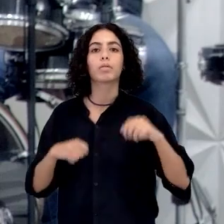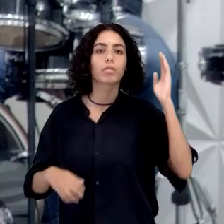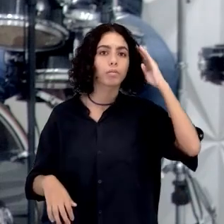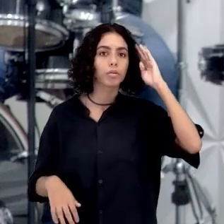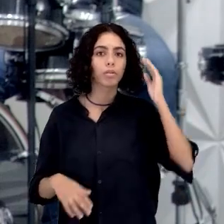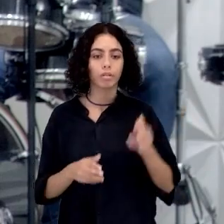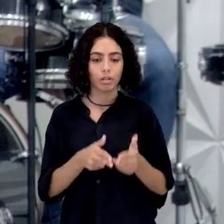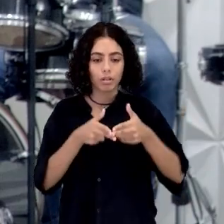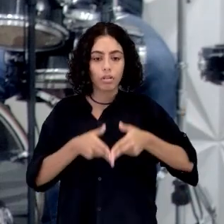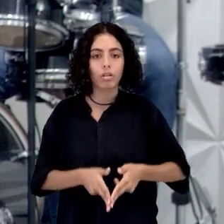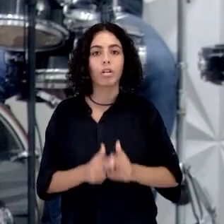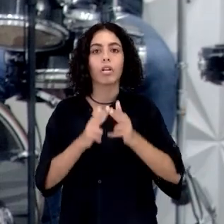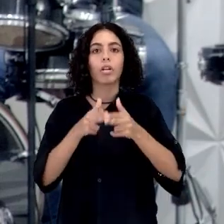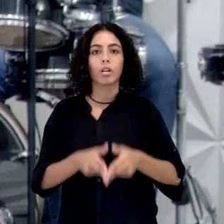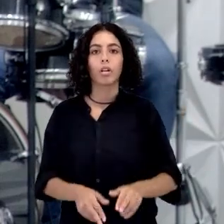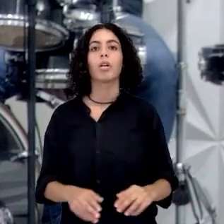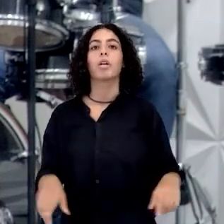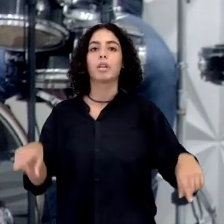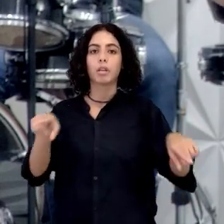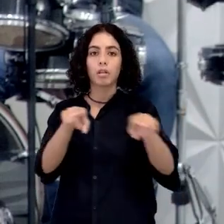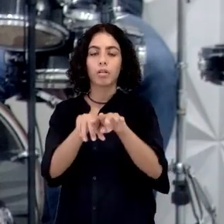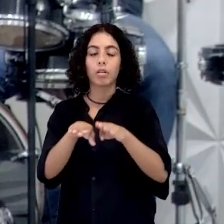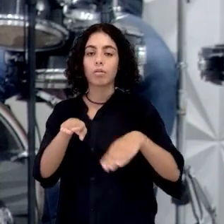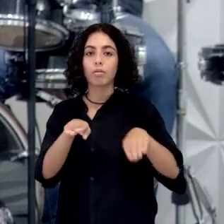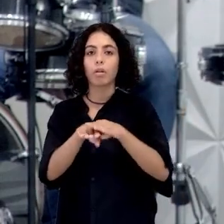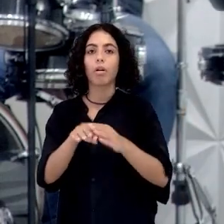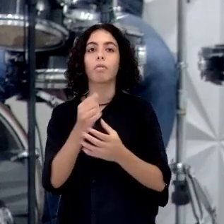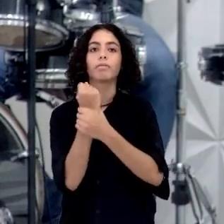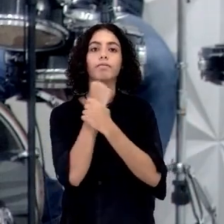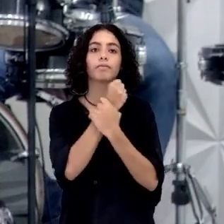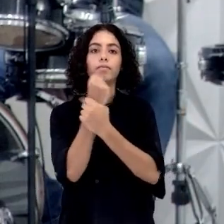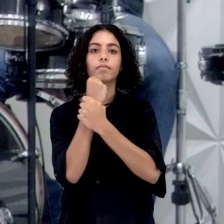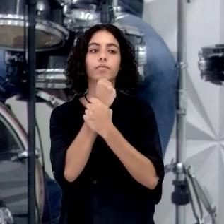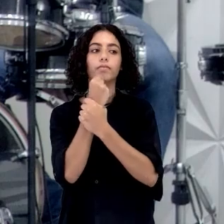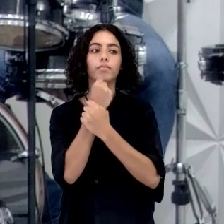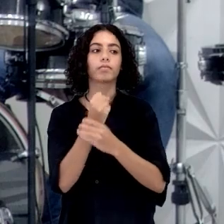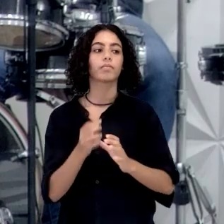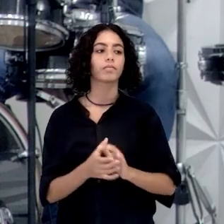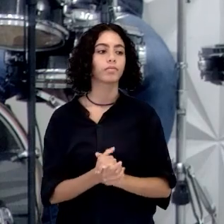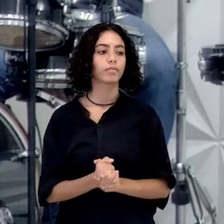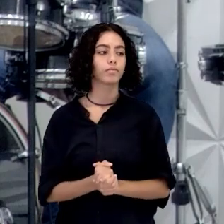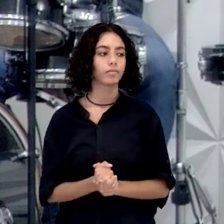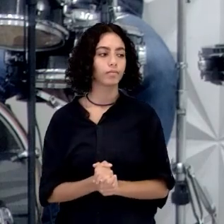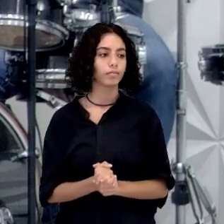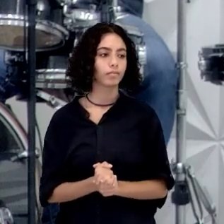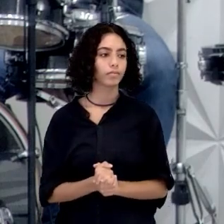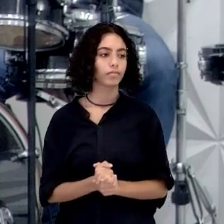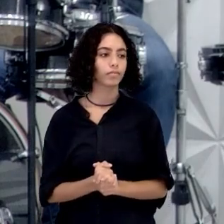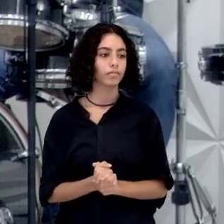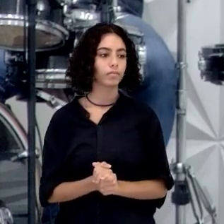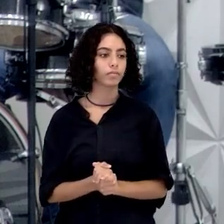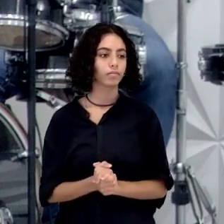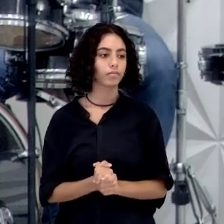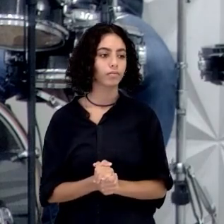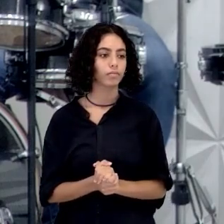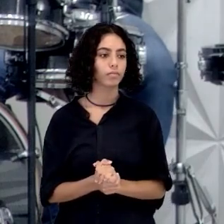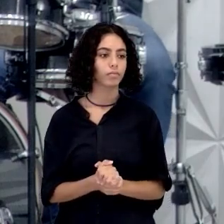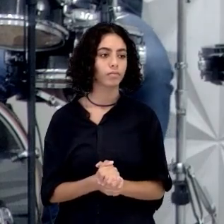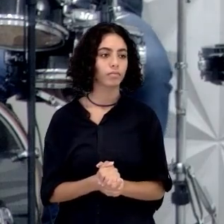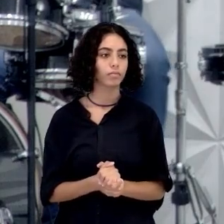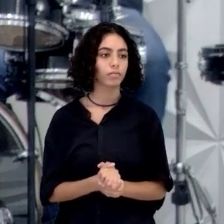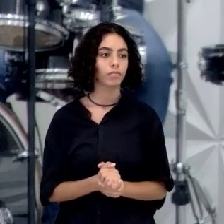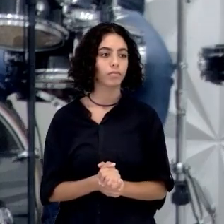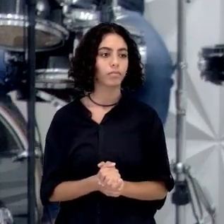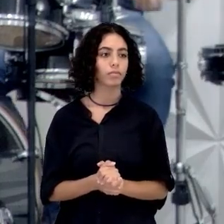segurança. A arca é sinônimo de segurança. E cá entre nós, essa talvez seja uma das